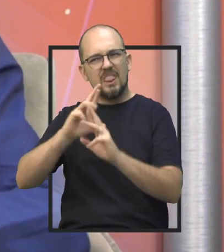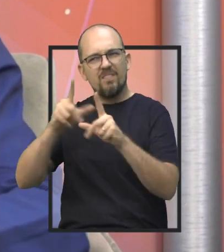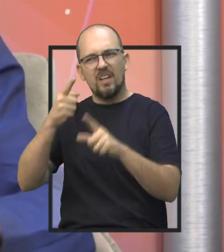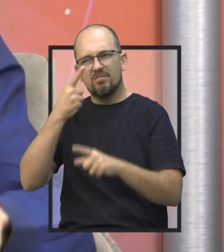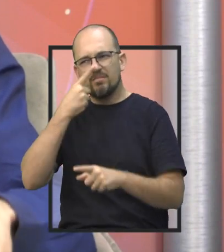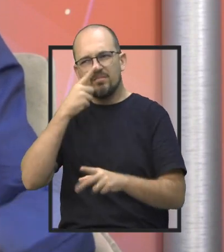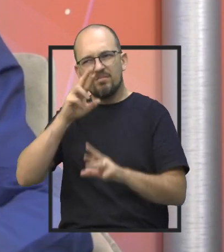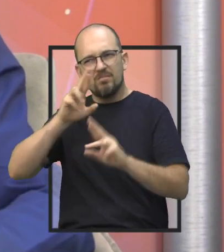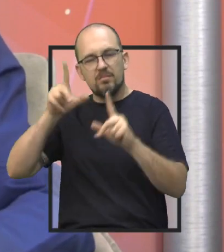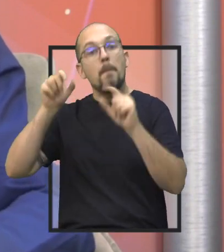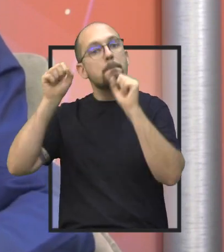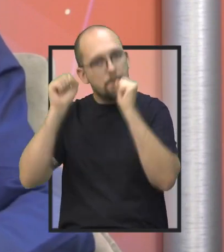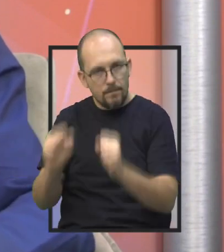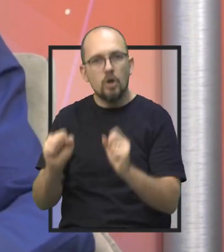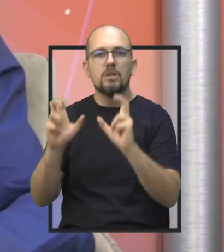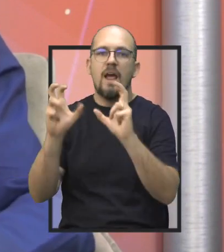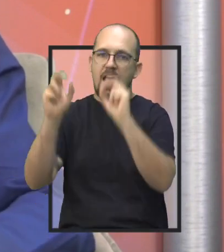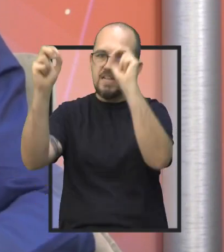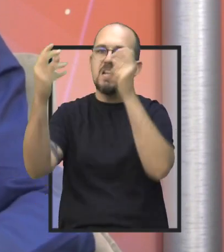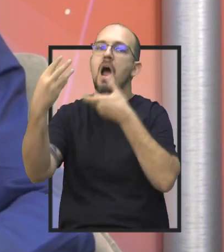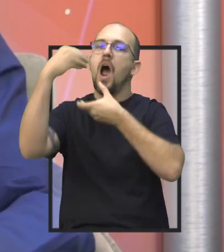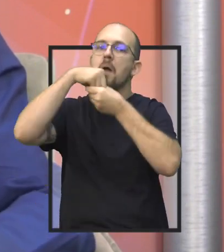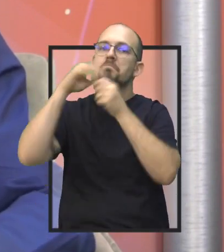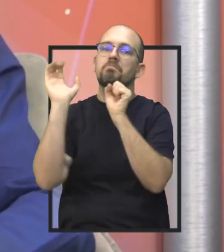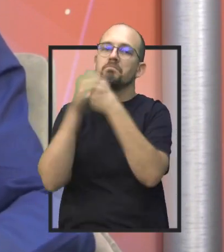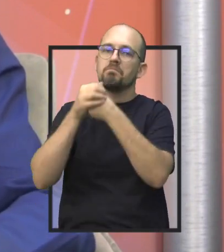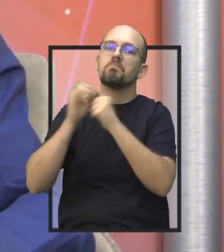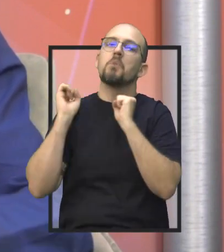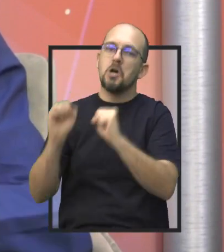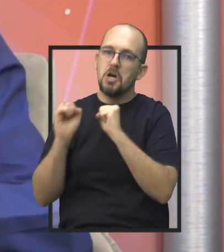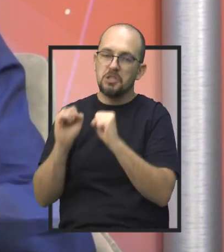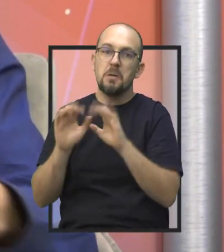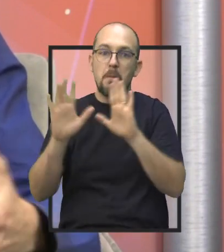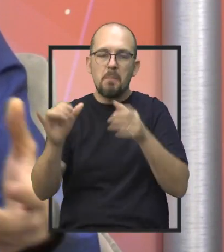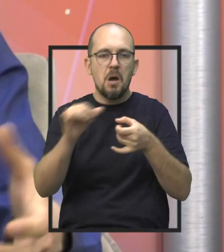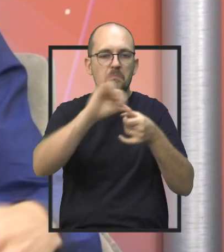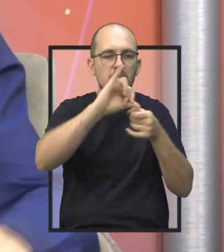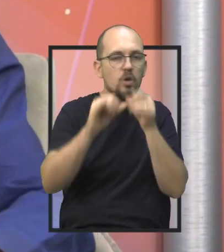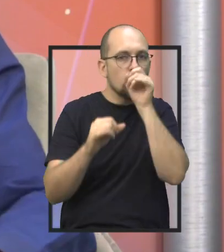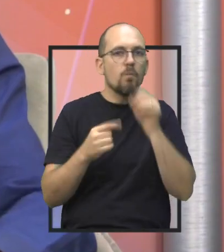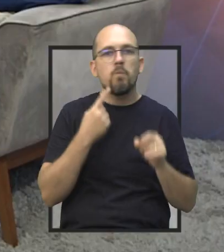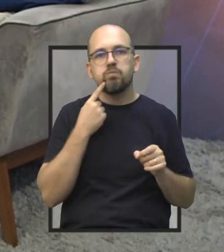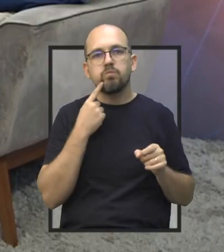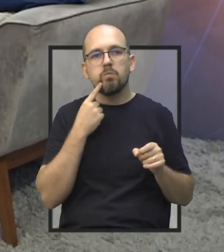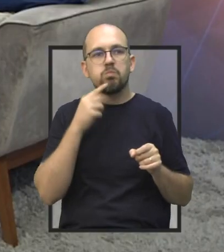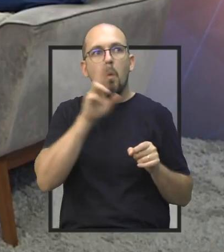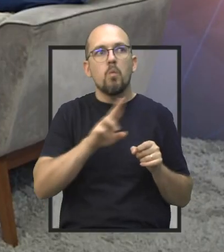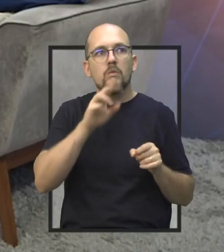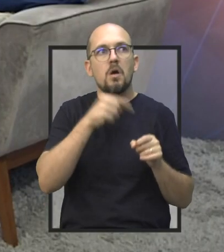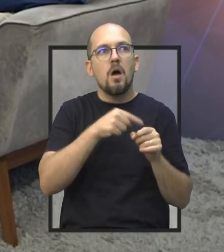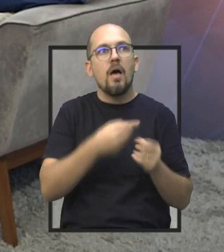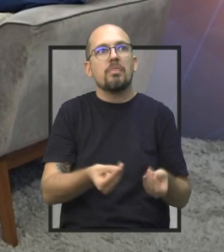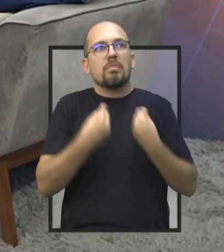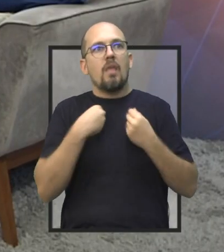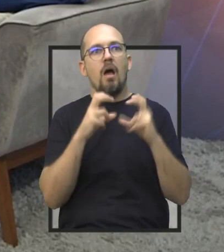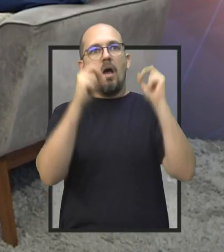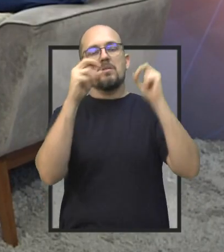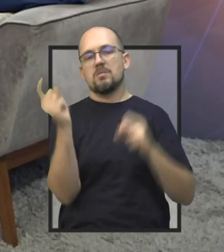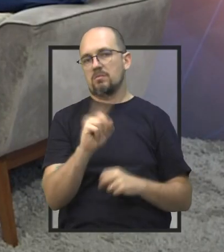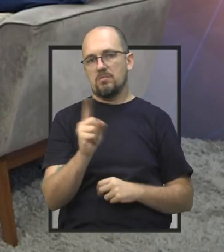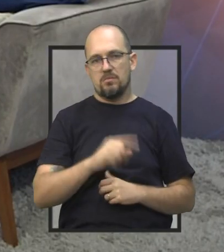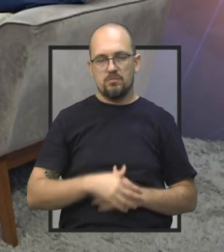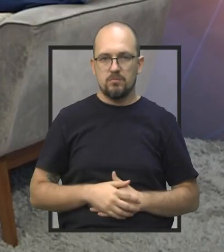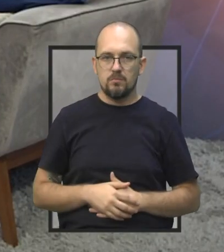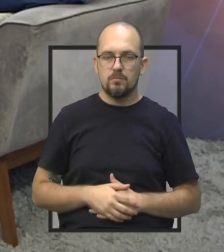na composição não interfere no desenvolvimento do câncer no uso em si. Porque na realidade,